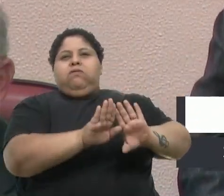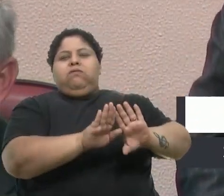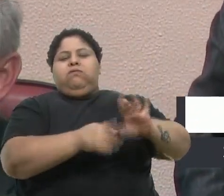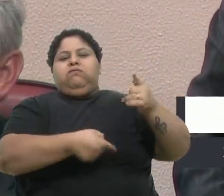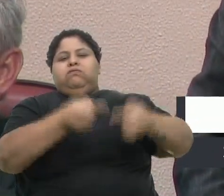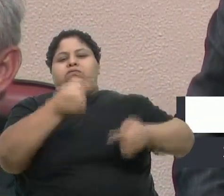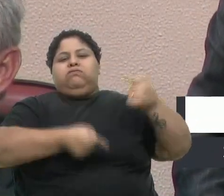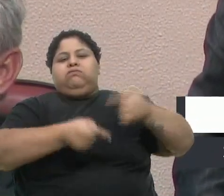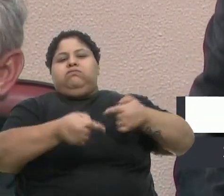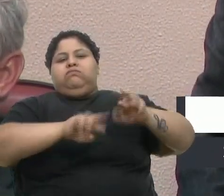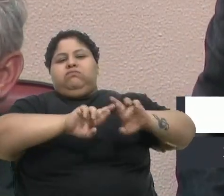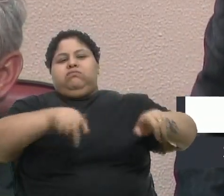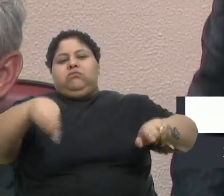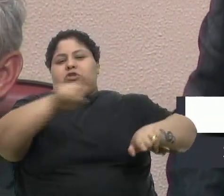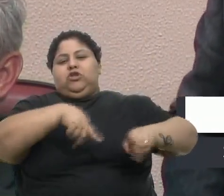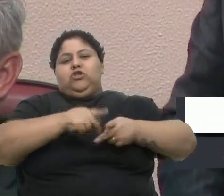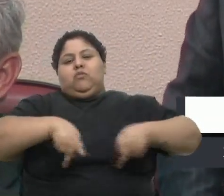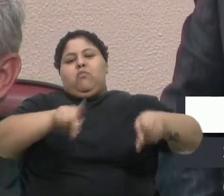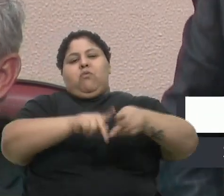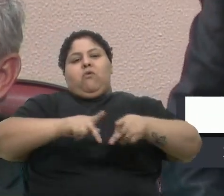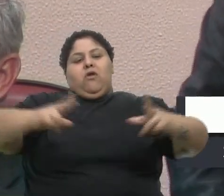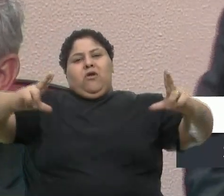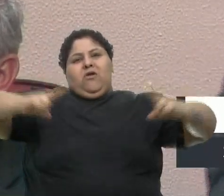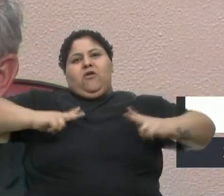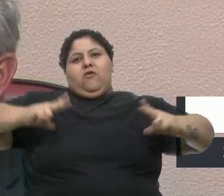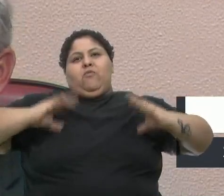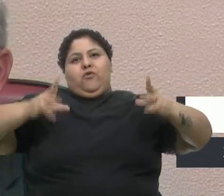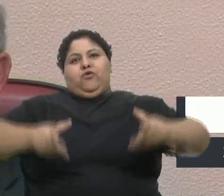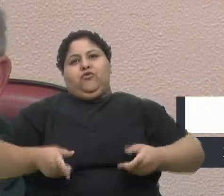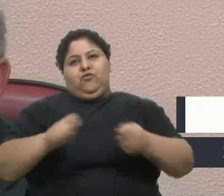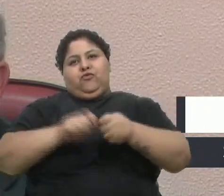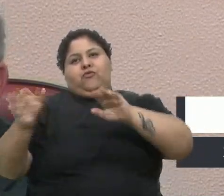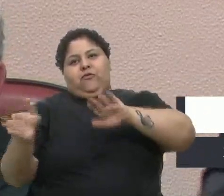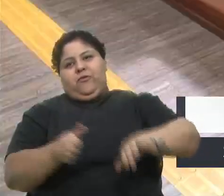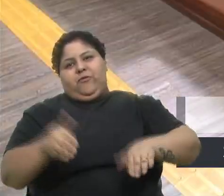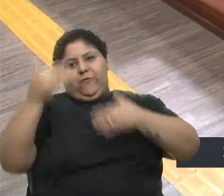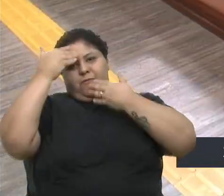porque nossa população merece por tudo aquilo que se produz. Obrigado, senhor presidente.